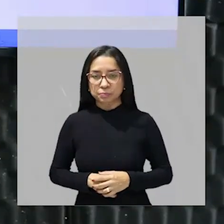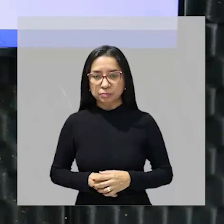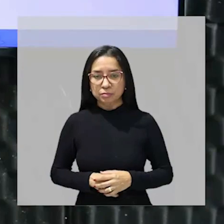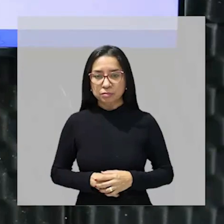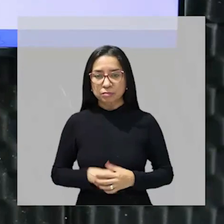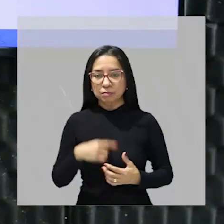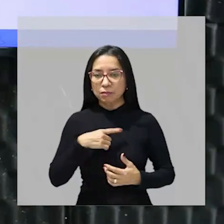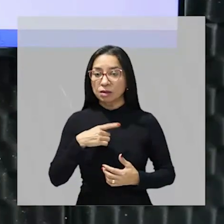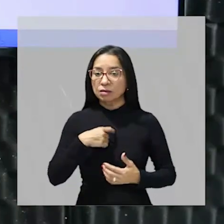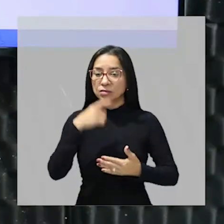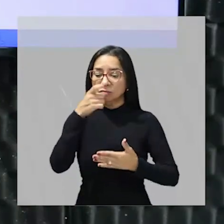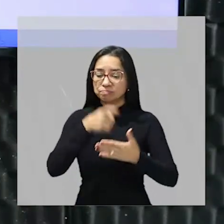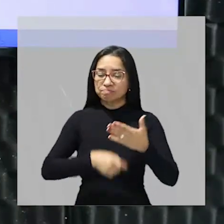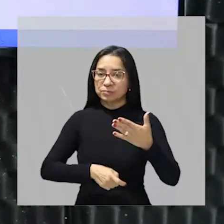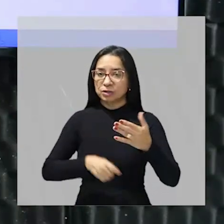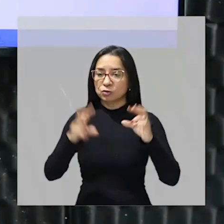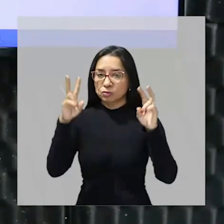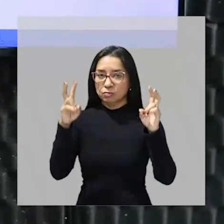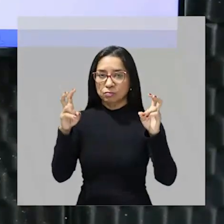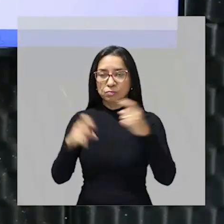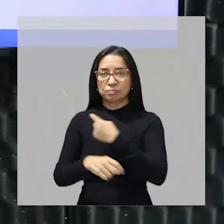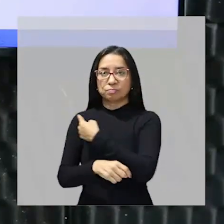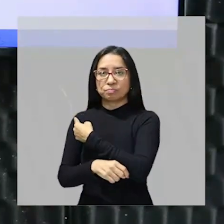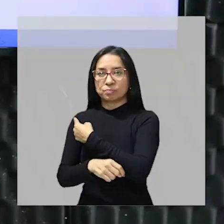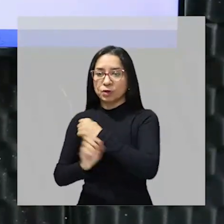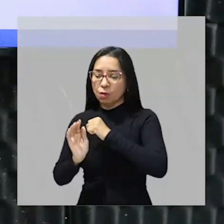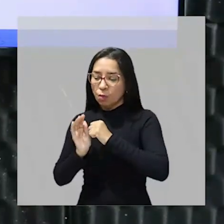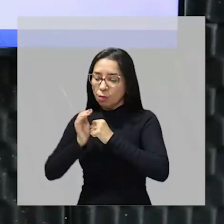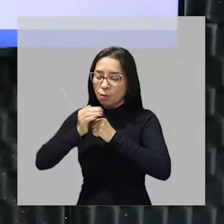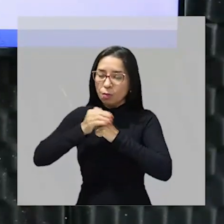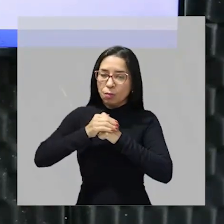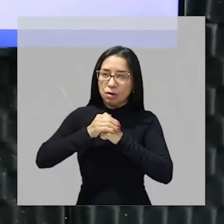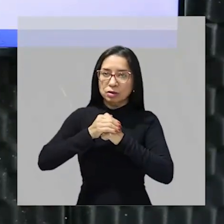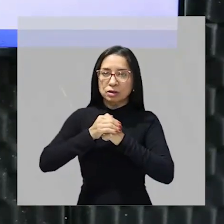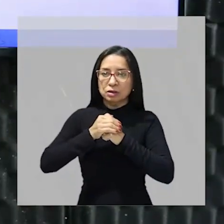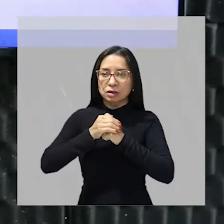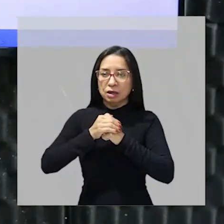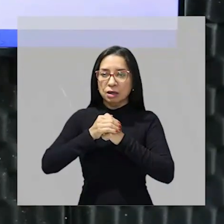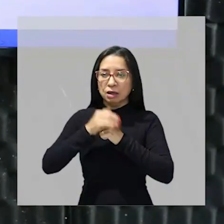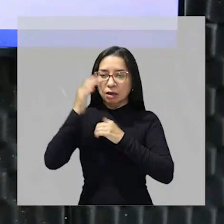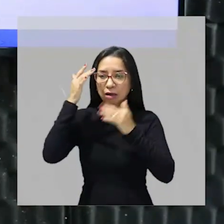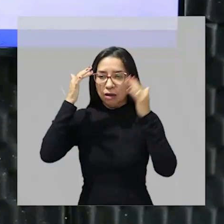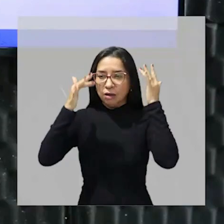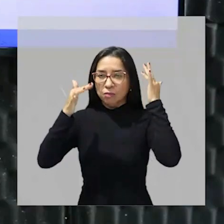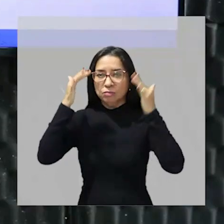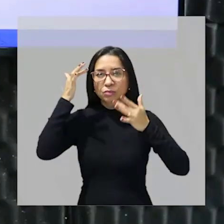um sonho, tá? Então, guardar um sonho,